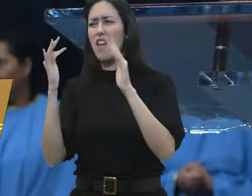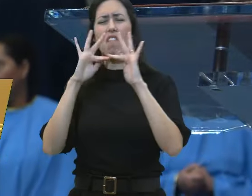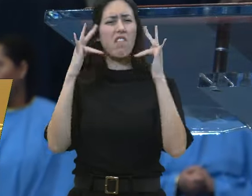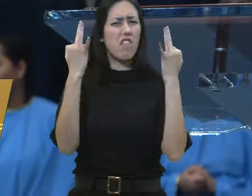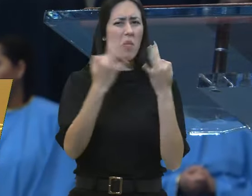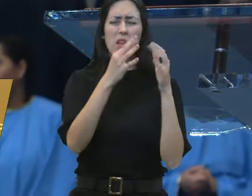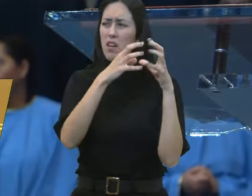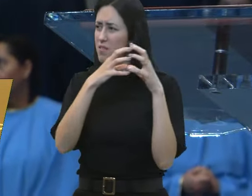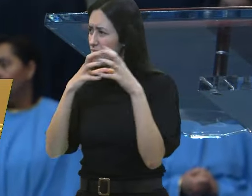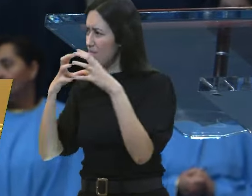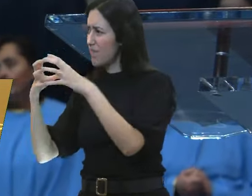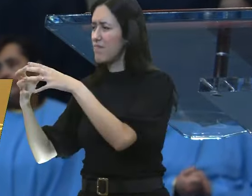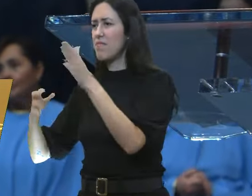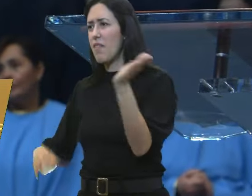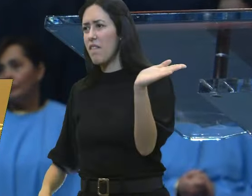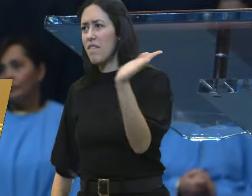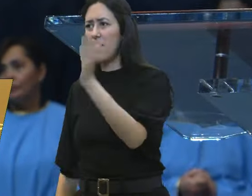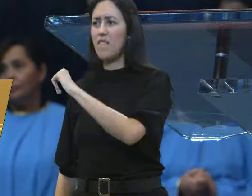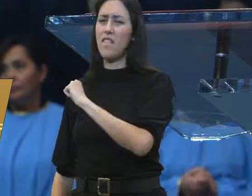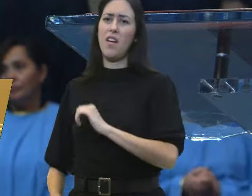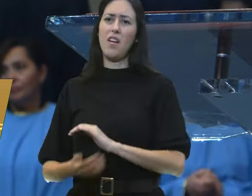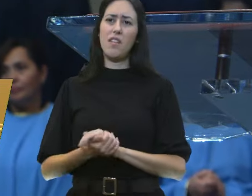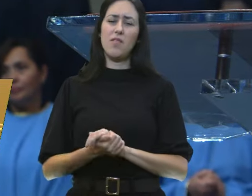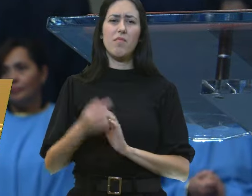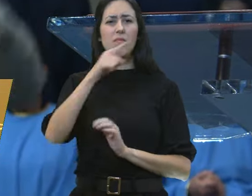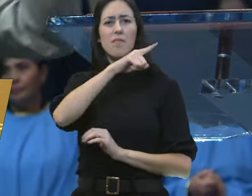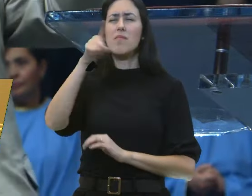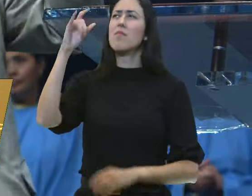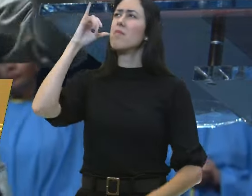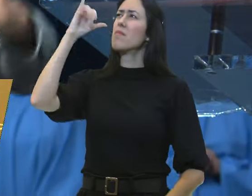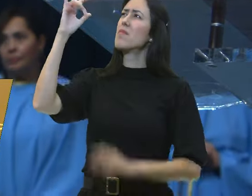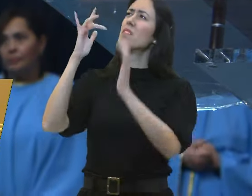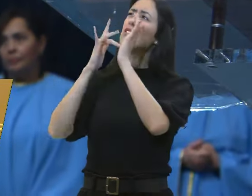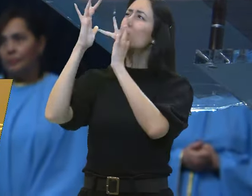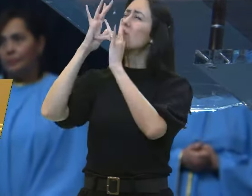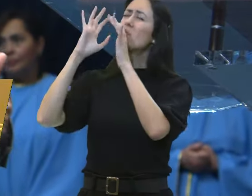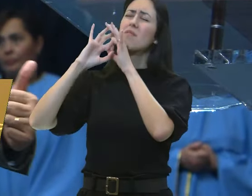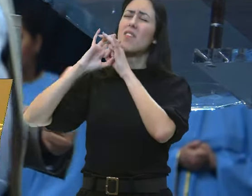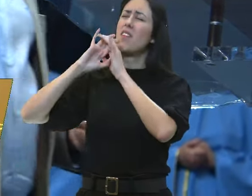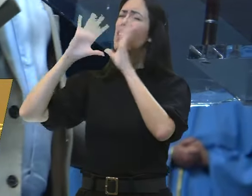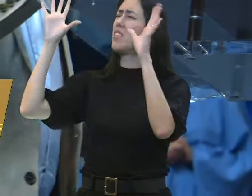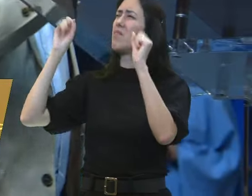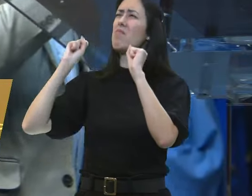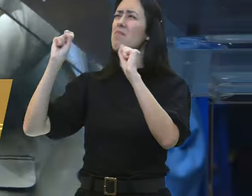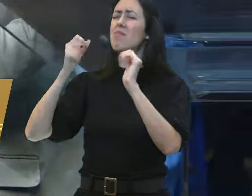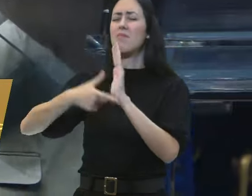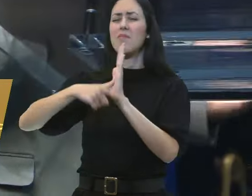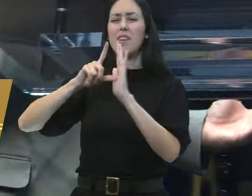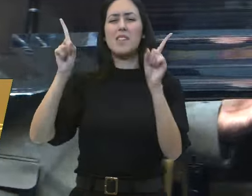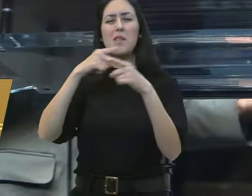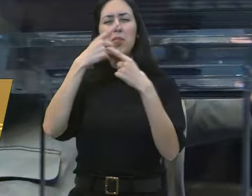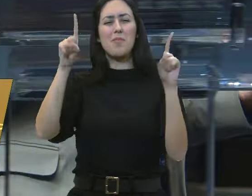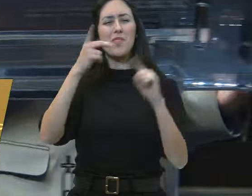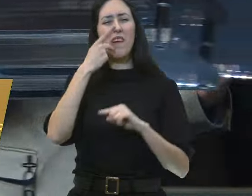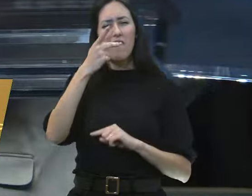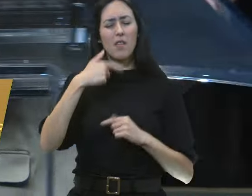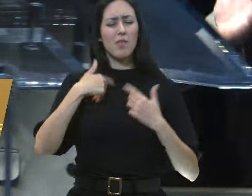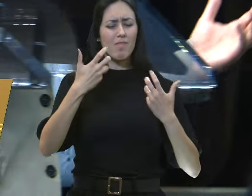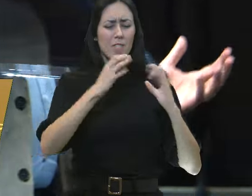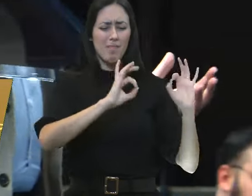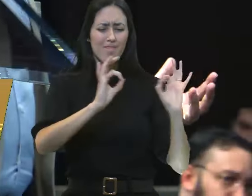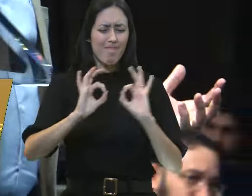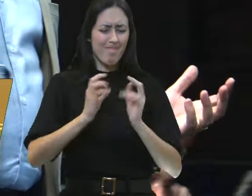que a gente quer é dizer: Jesus, você é bem-vindo. Assim como a gente cantou na canção, eu quero preparar a minha casa para